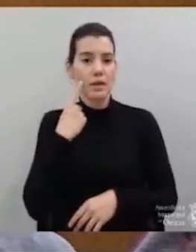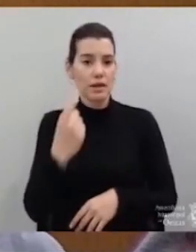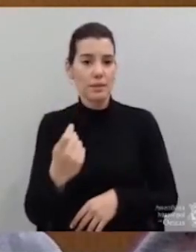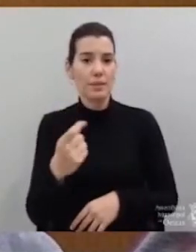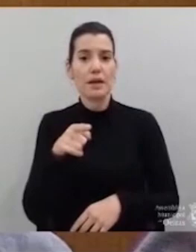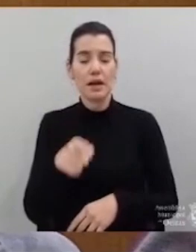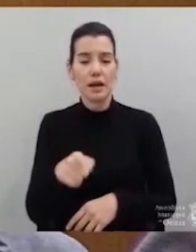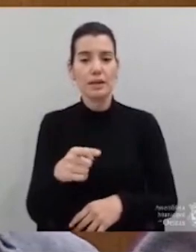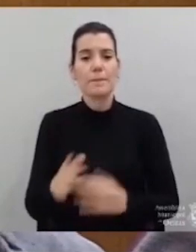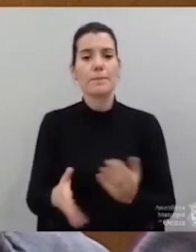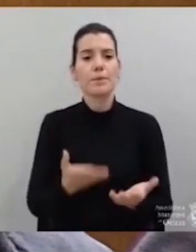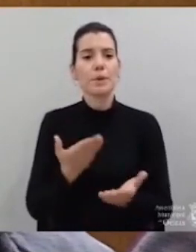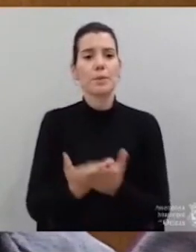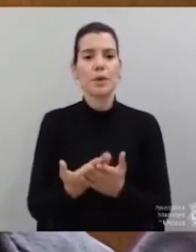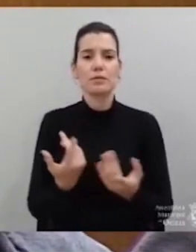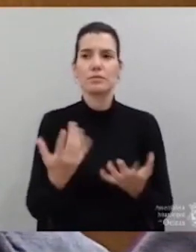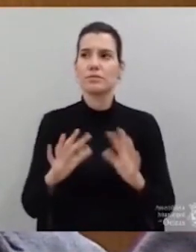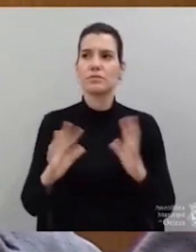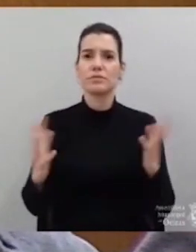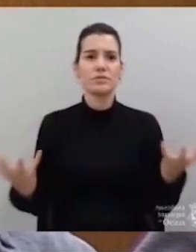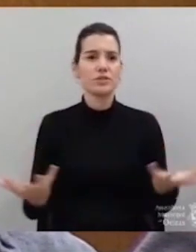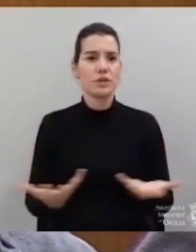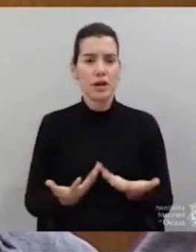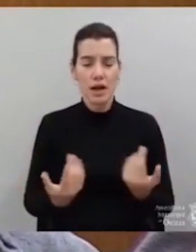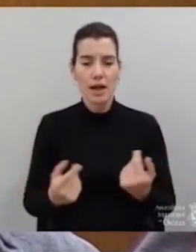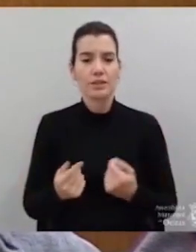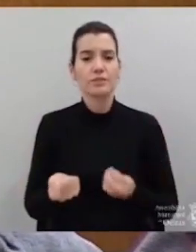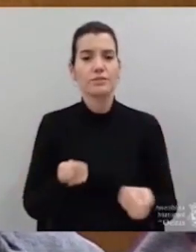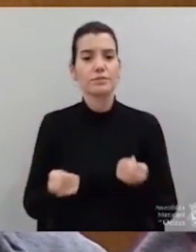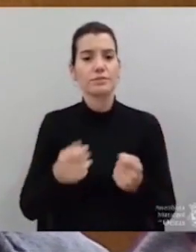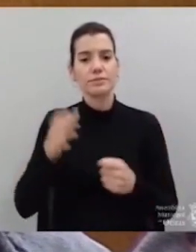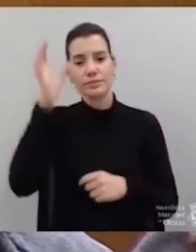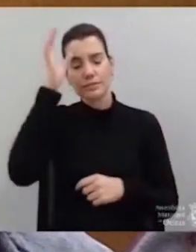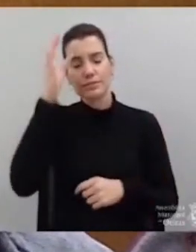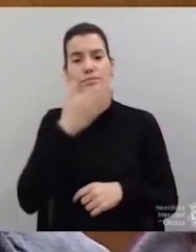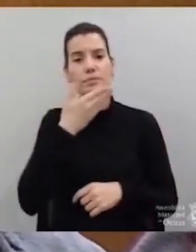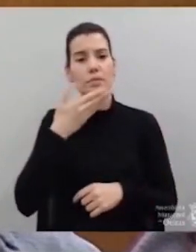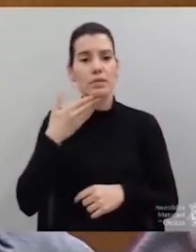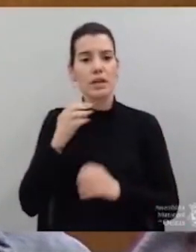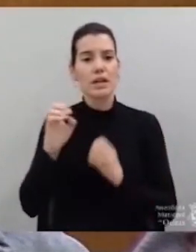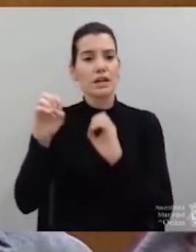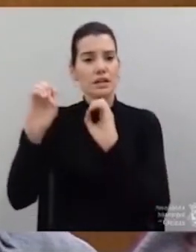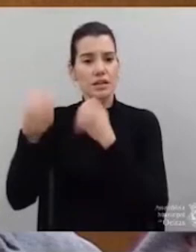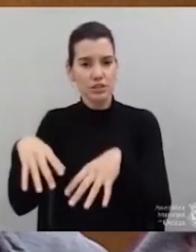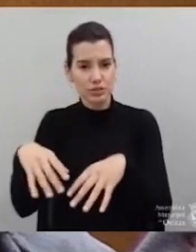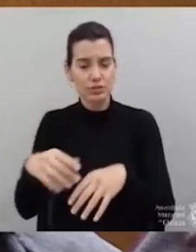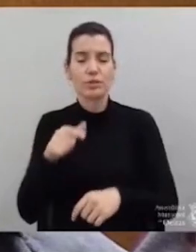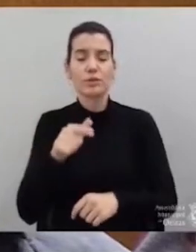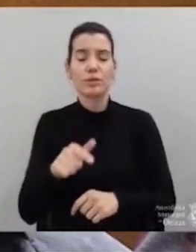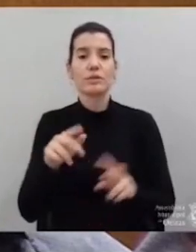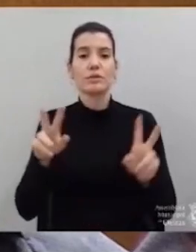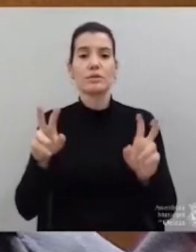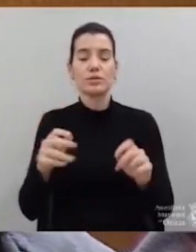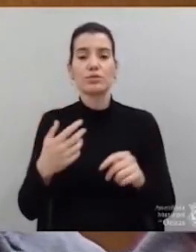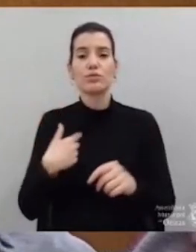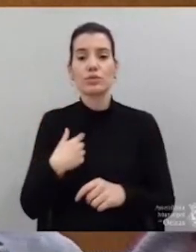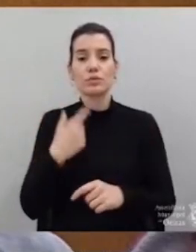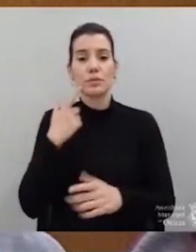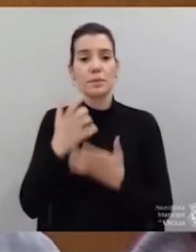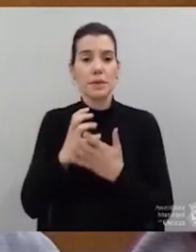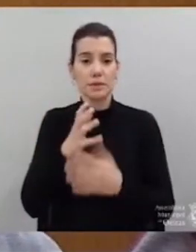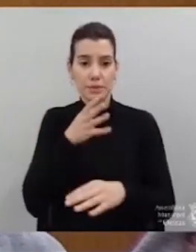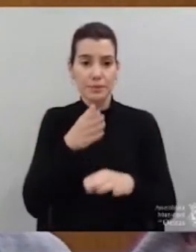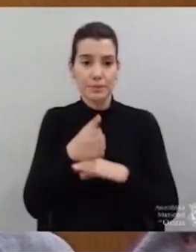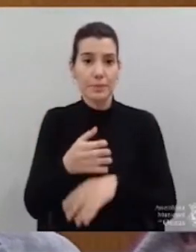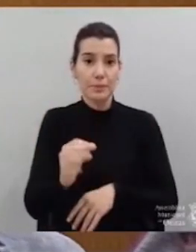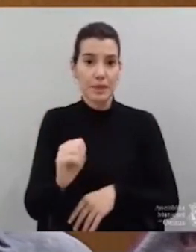das propostas que se referem à gestão mais inteligente e eficiente dos resíduos. Sobre este assunto, invocamos aqui as intervenções do PS no passado